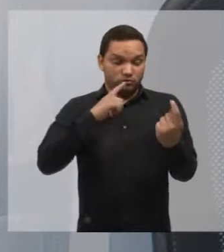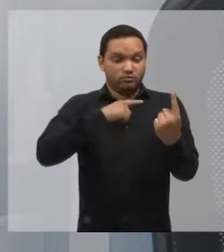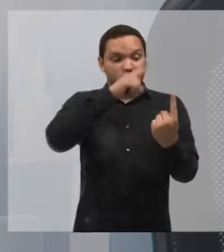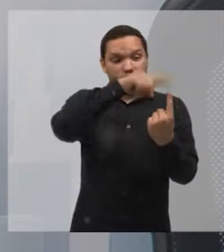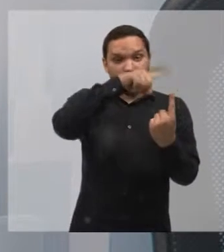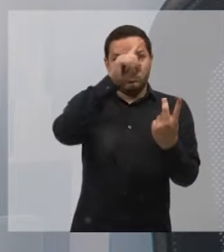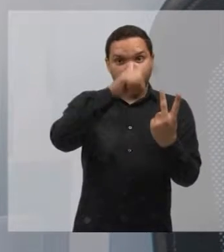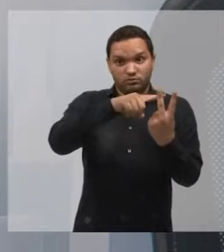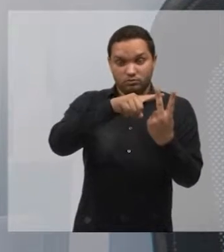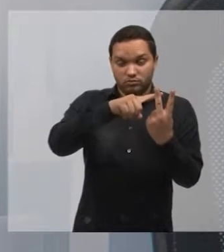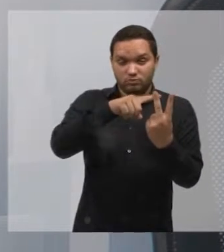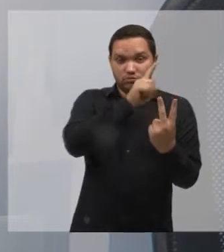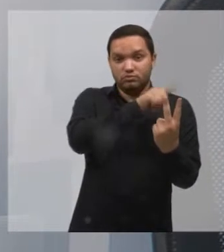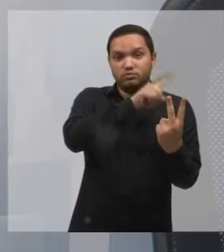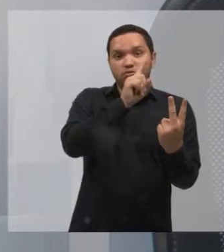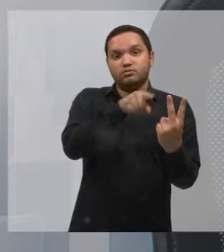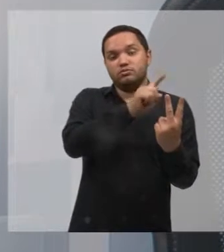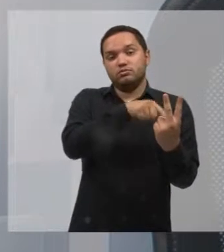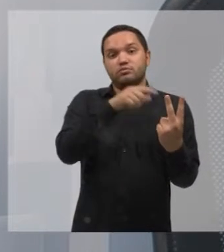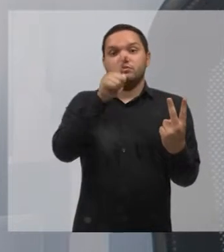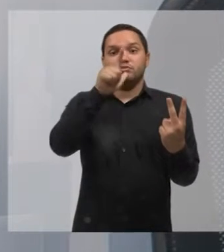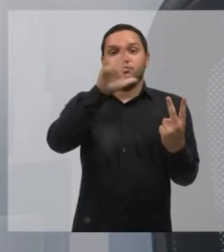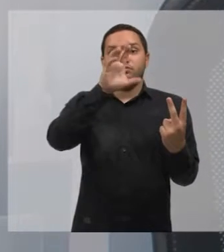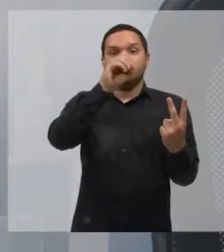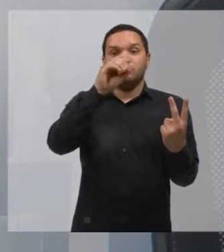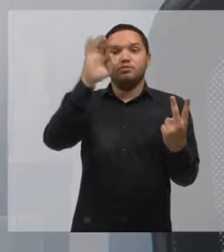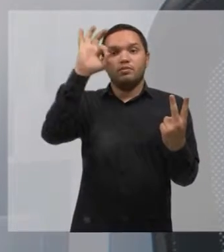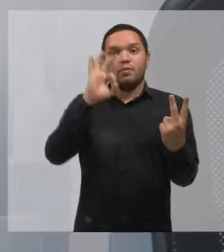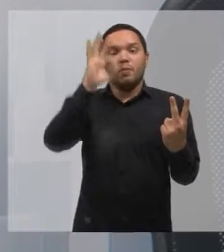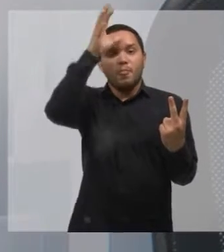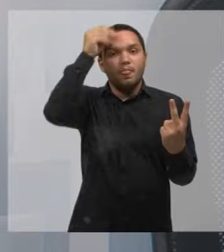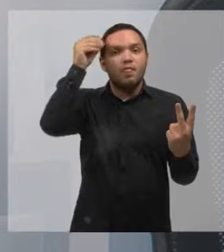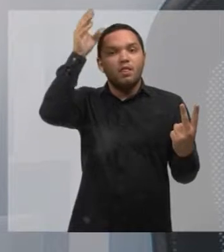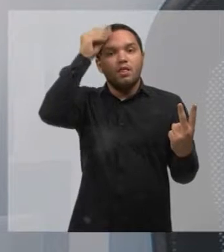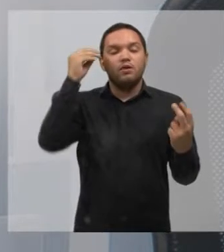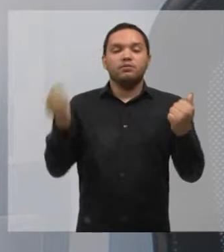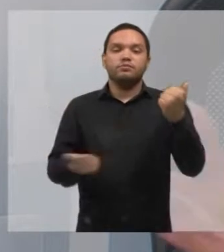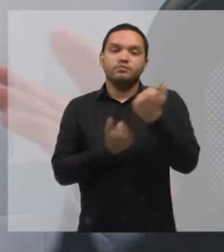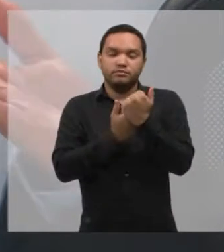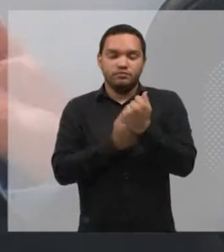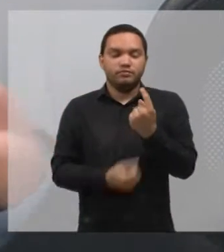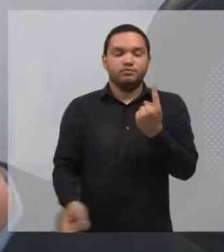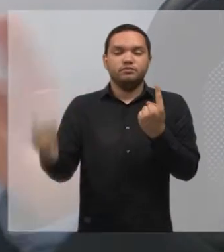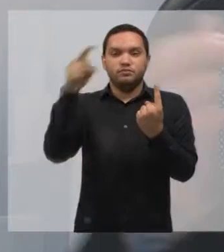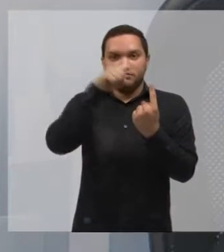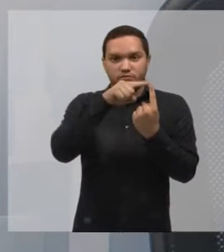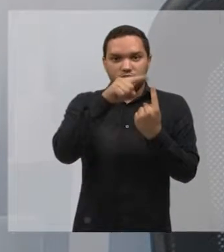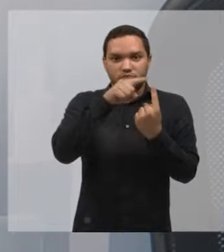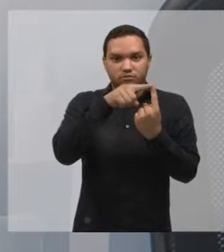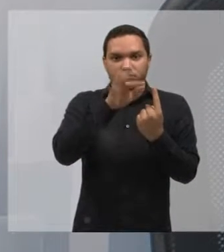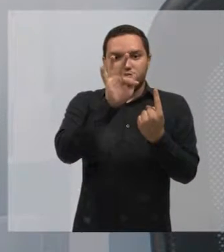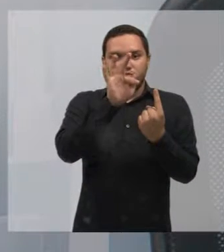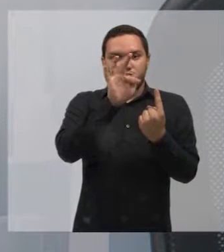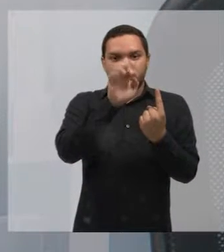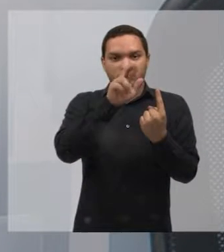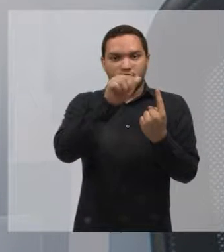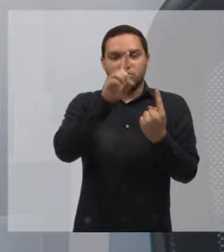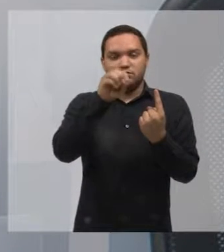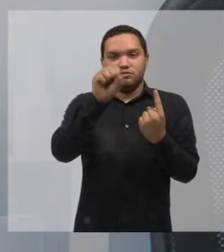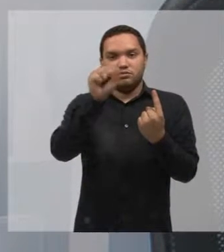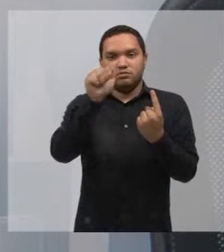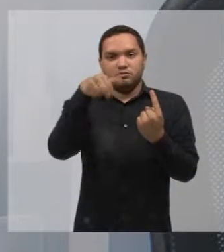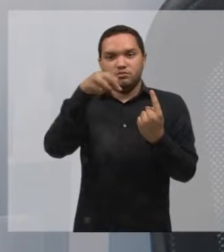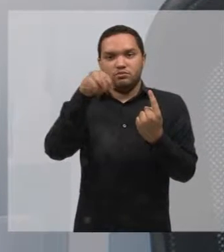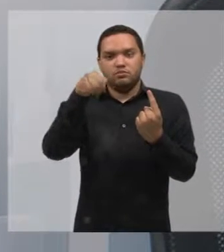são literalmente 100% camilistas, que é Fernando Santana,